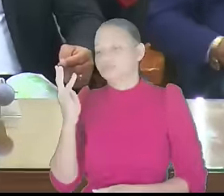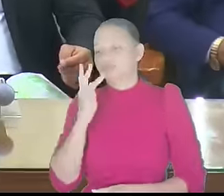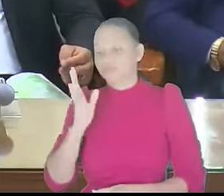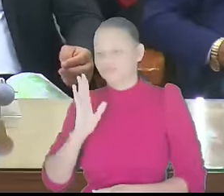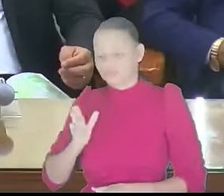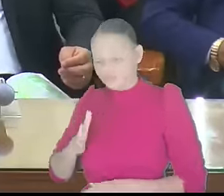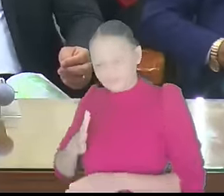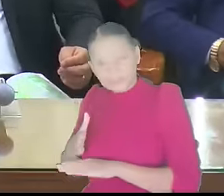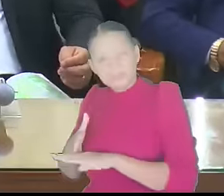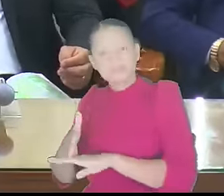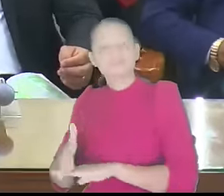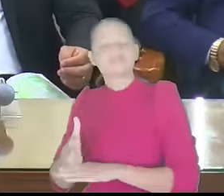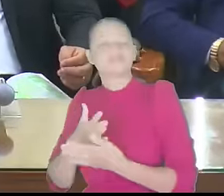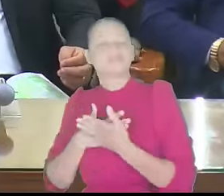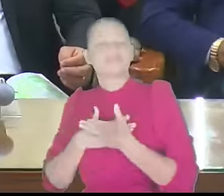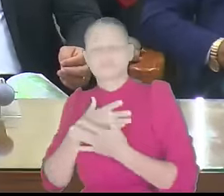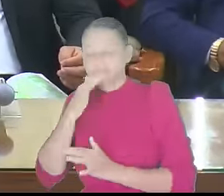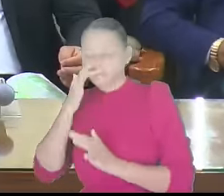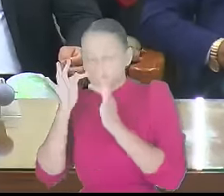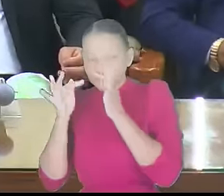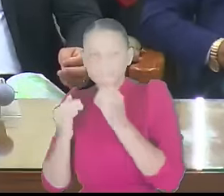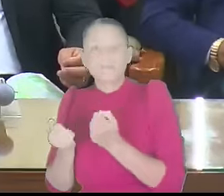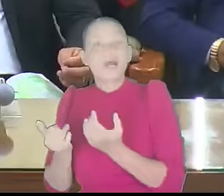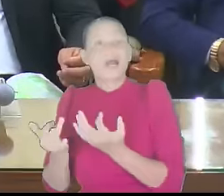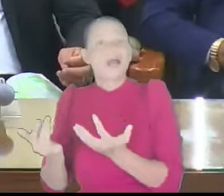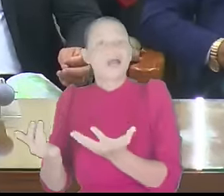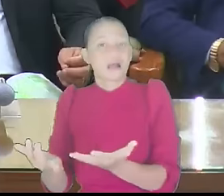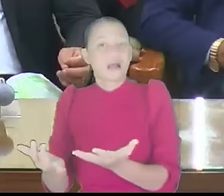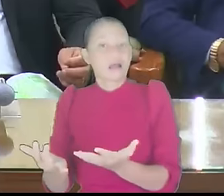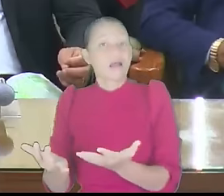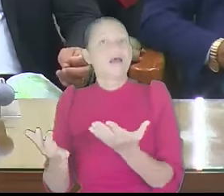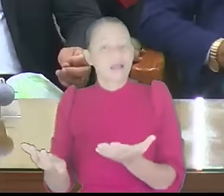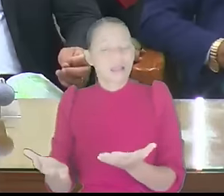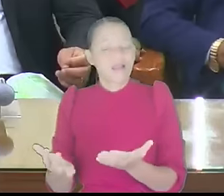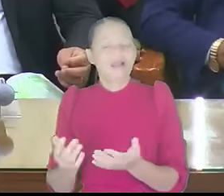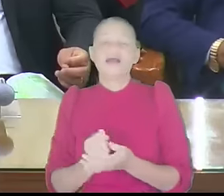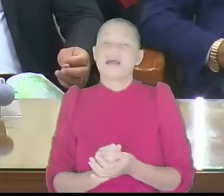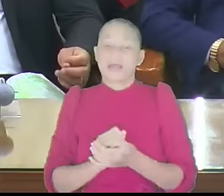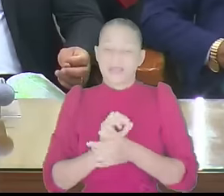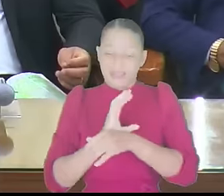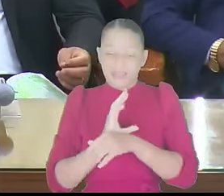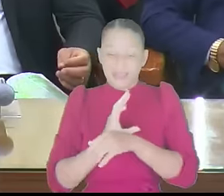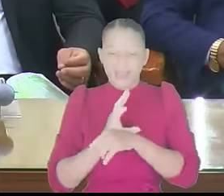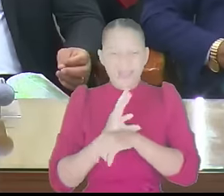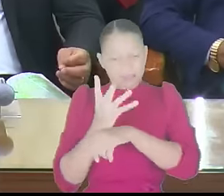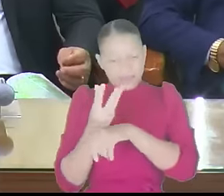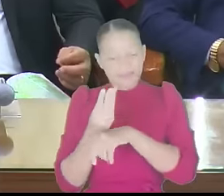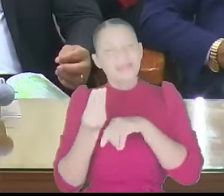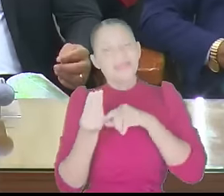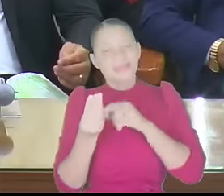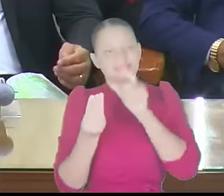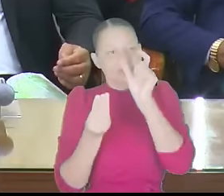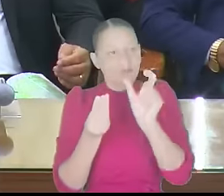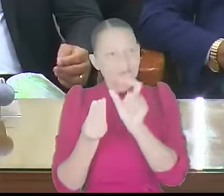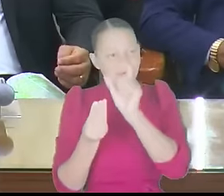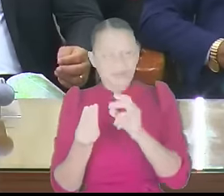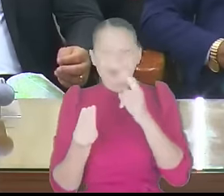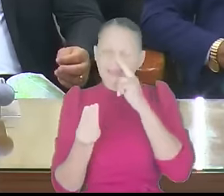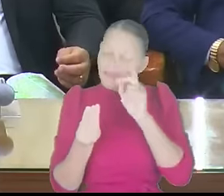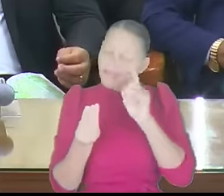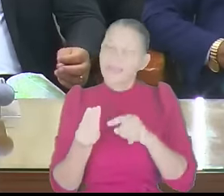meu jardim. A igreja é o jardim de Deus. Na Bíblia, a igreja é o jardim de